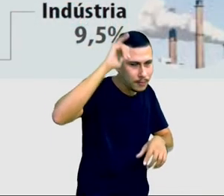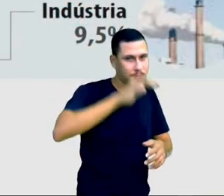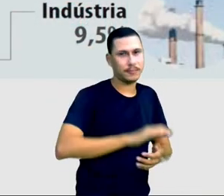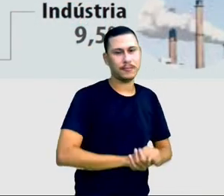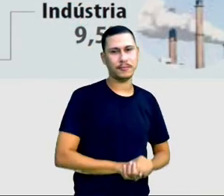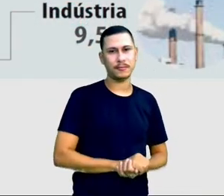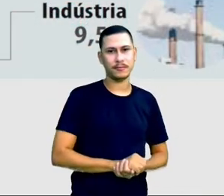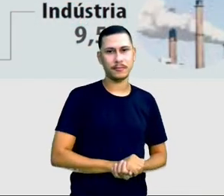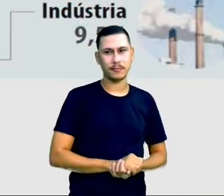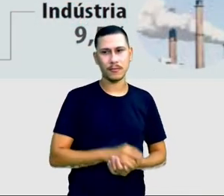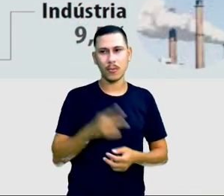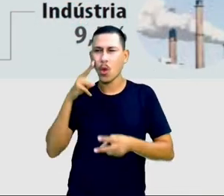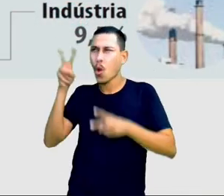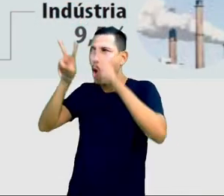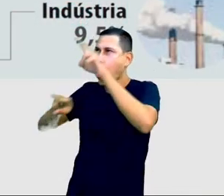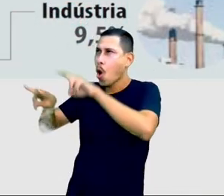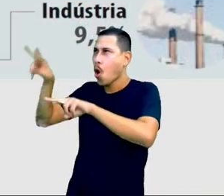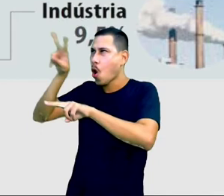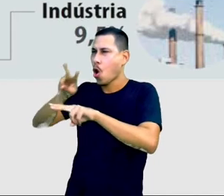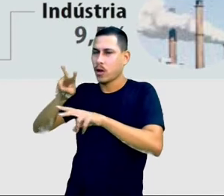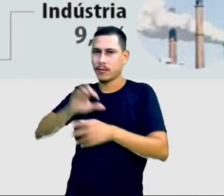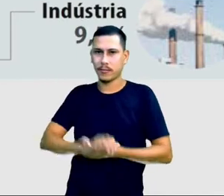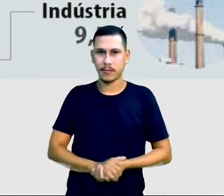a irrigação, que consome